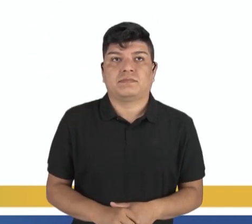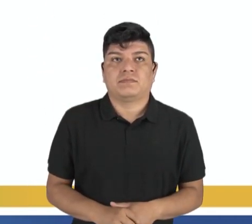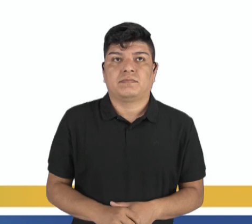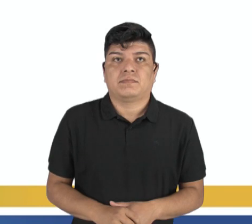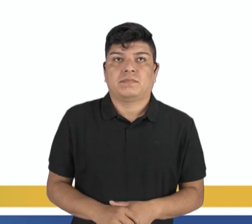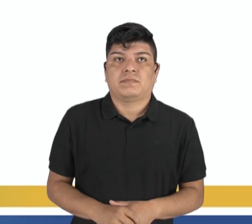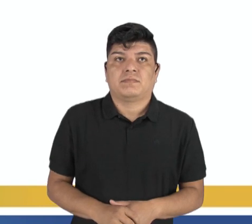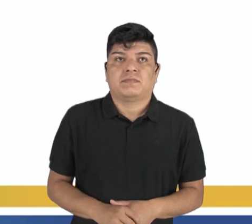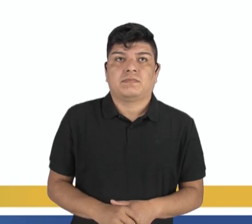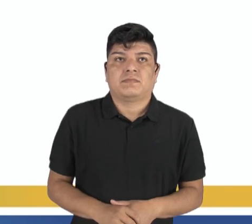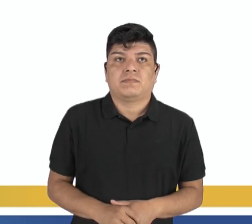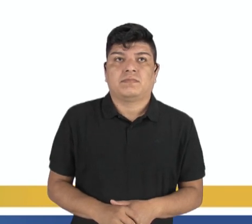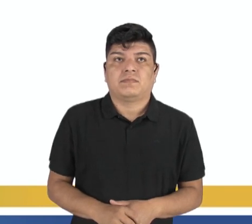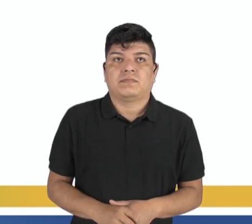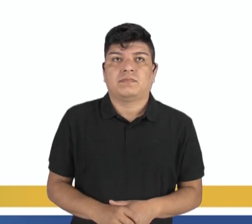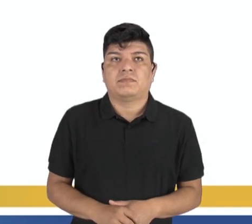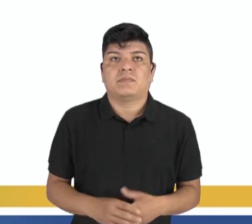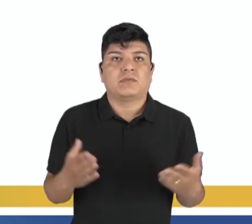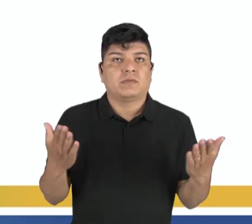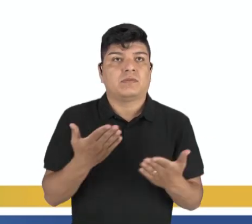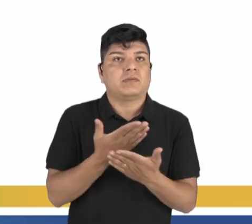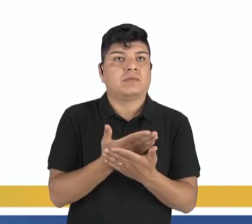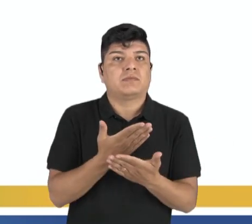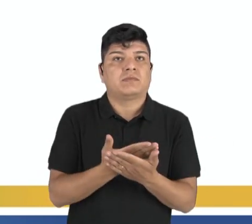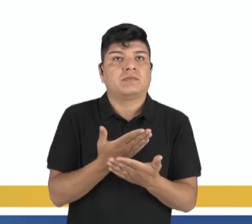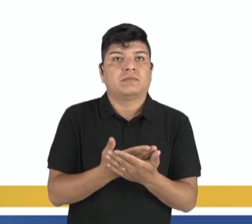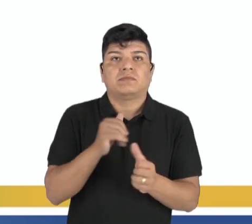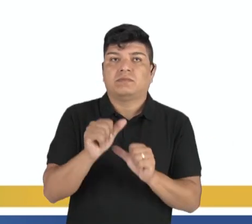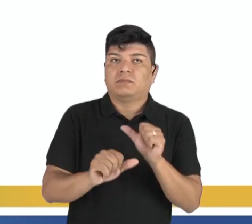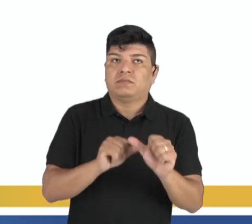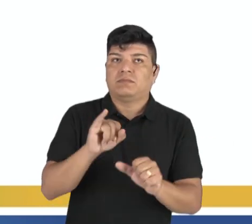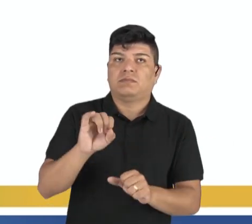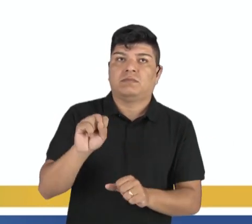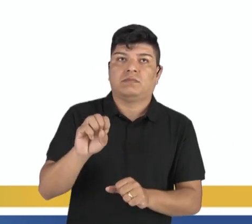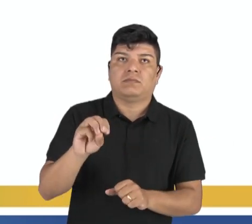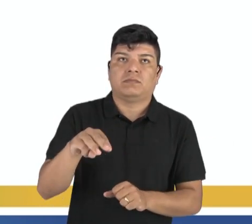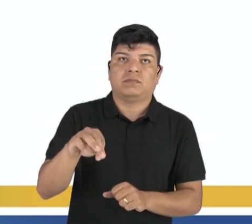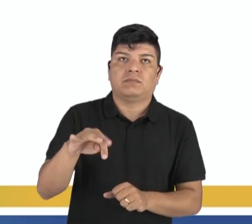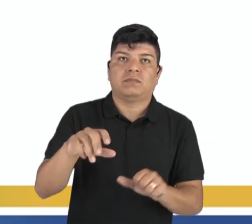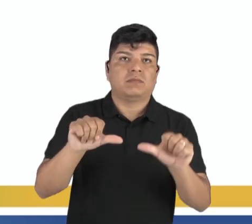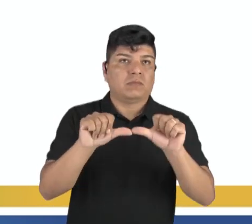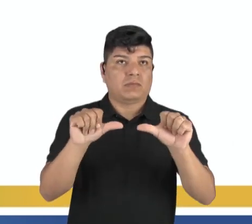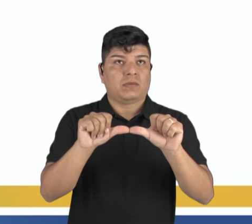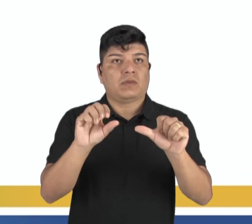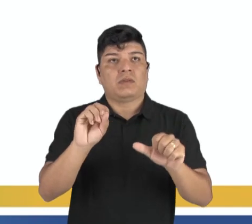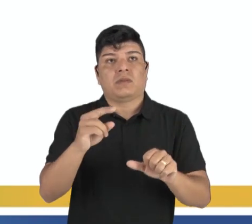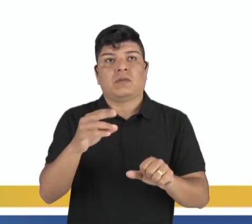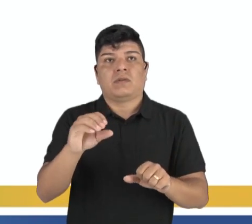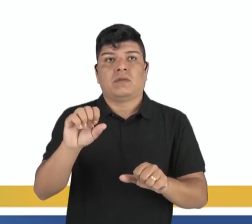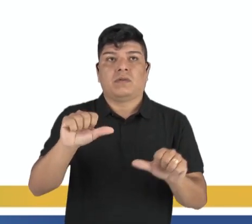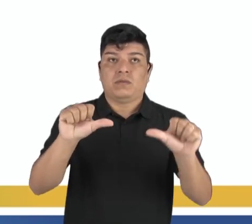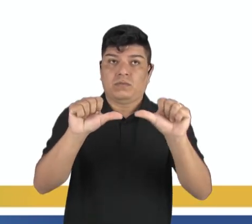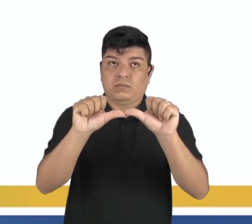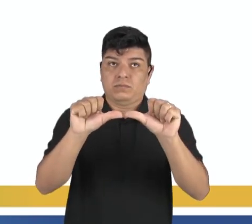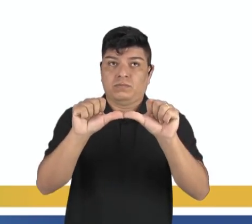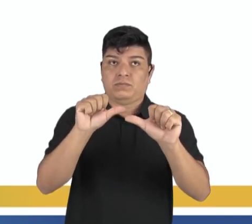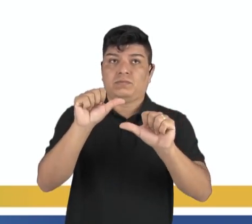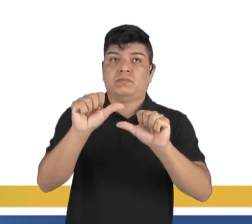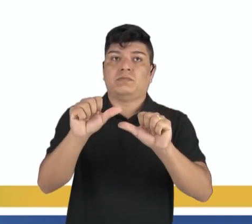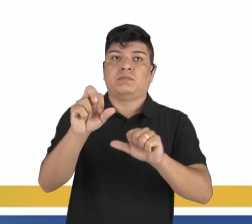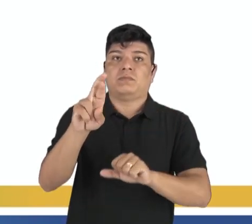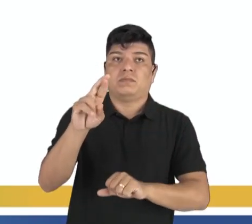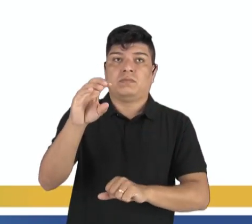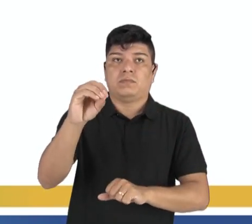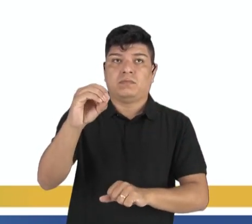é bom Legends hoje nós estudamos sobre as transformações isométricas ou simetrias da rotação